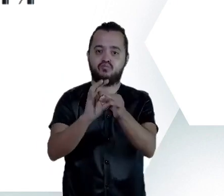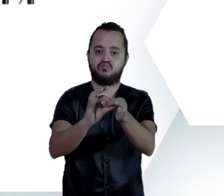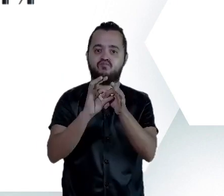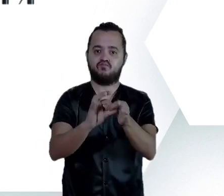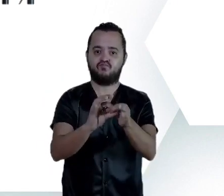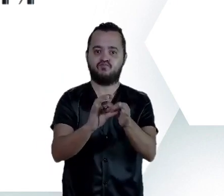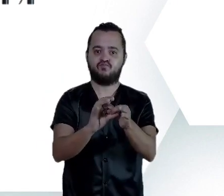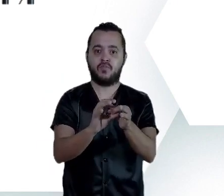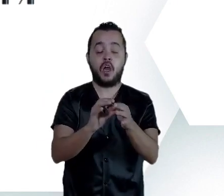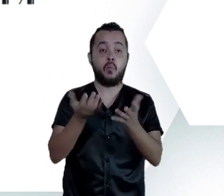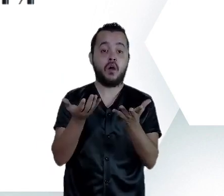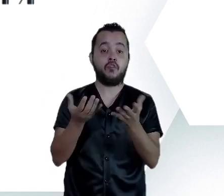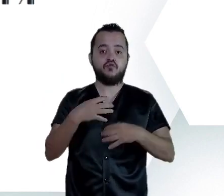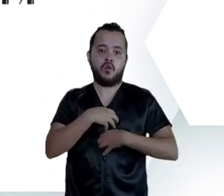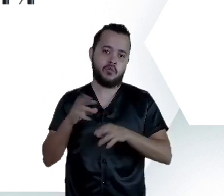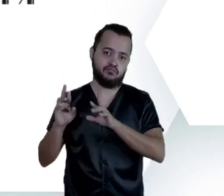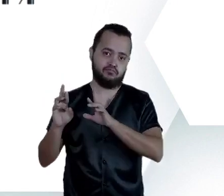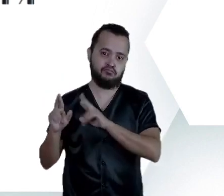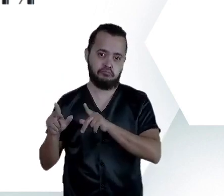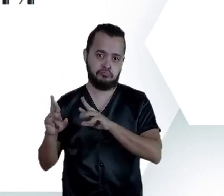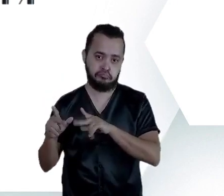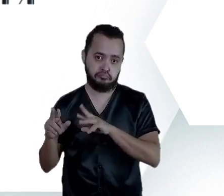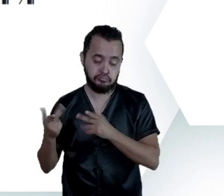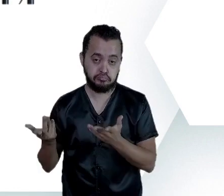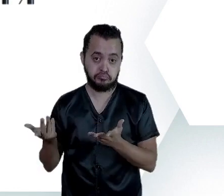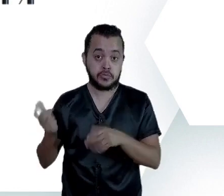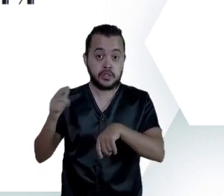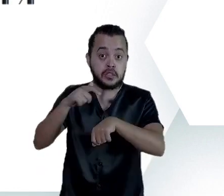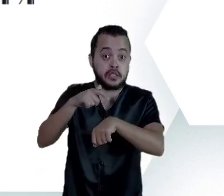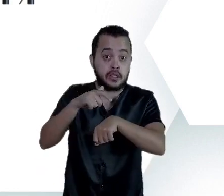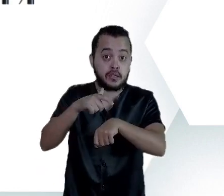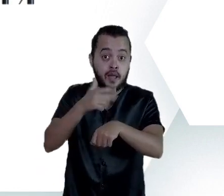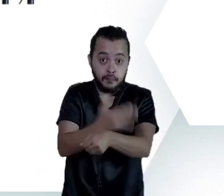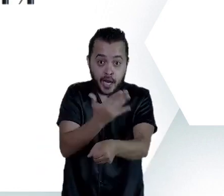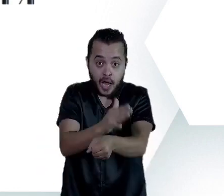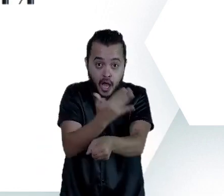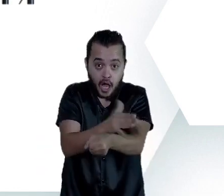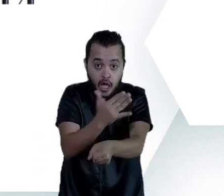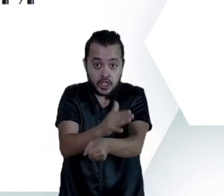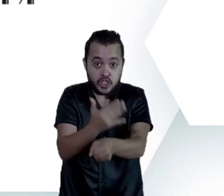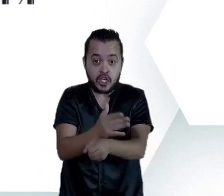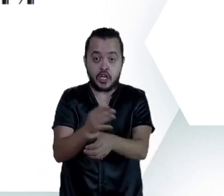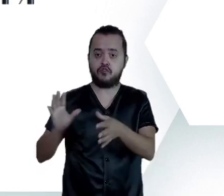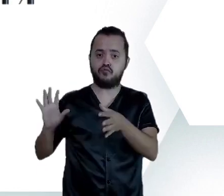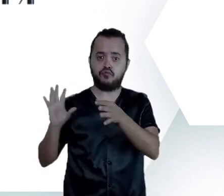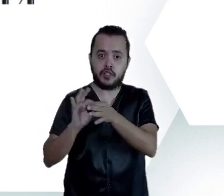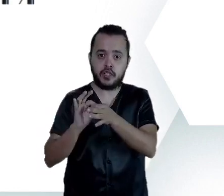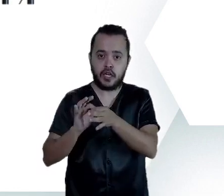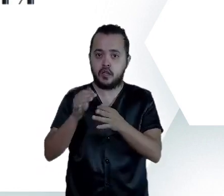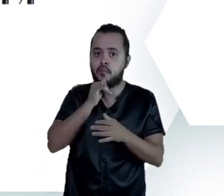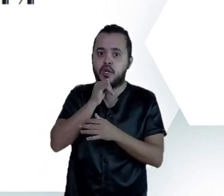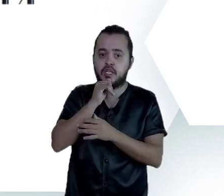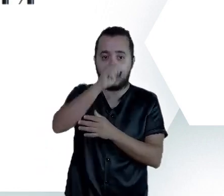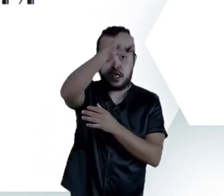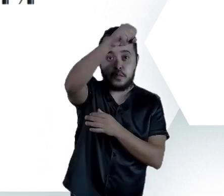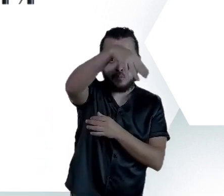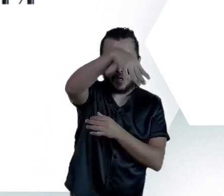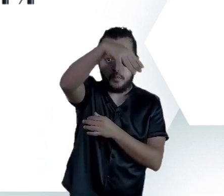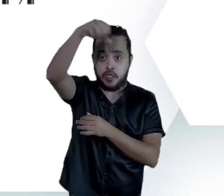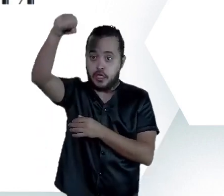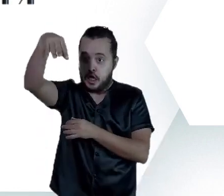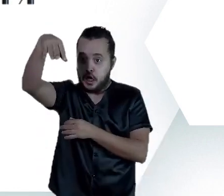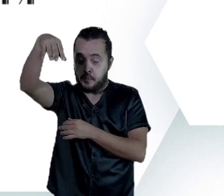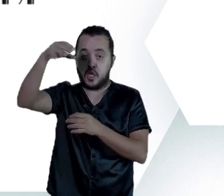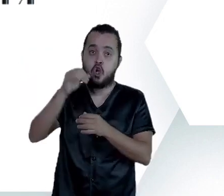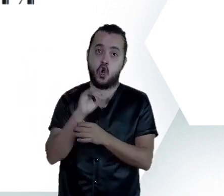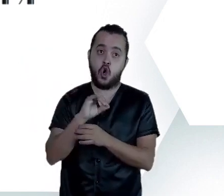configuração diferente também para a gente. Na hora da prática, nós vamos fazer a ligação de uma lâmpada em série com a outra,